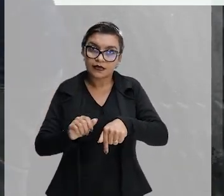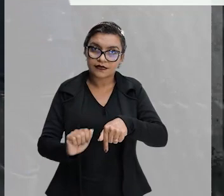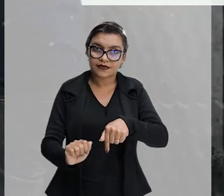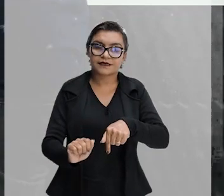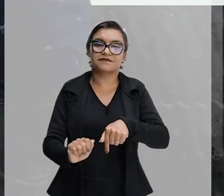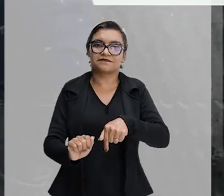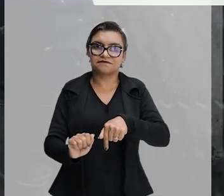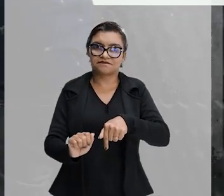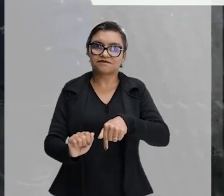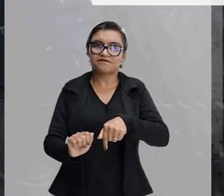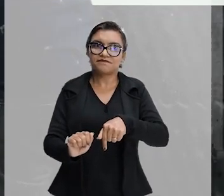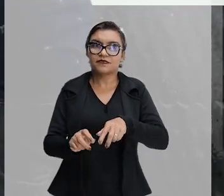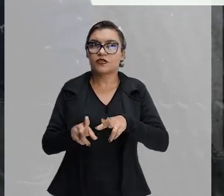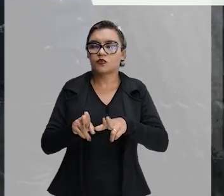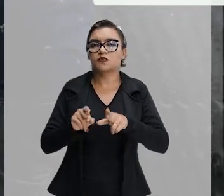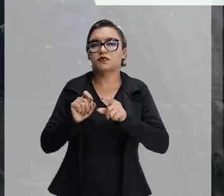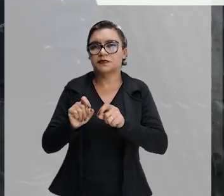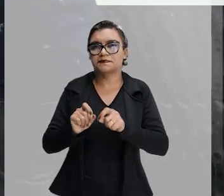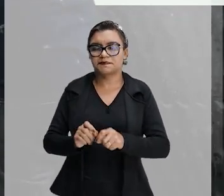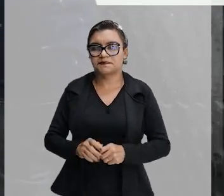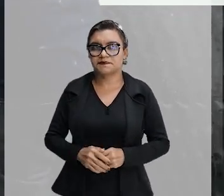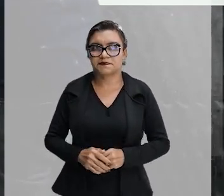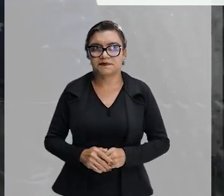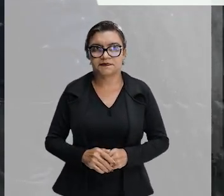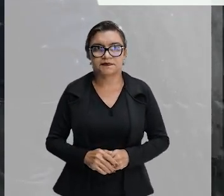toca A. Vai ser igual, ó,